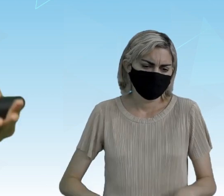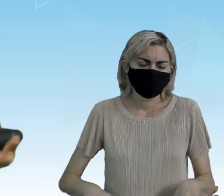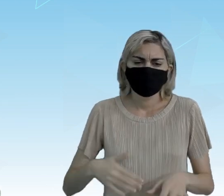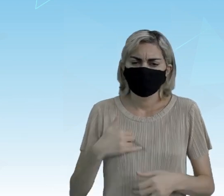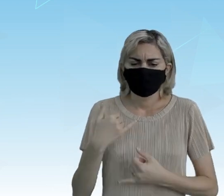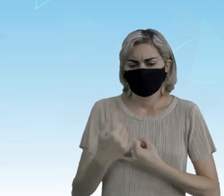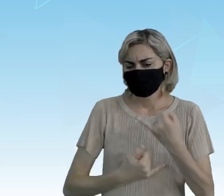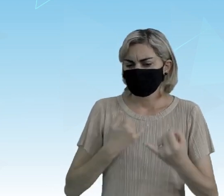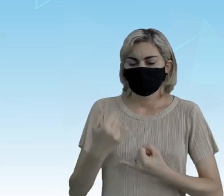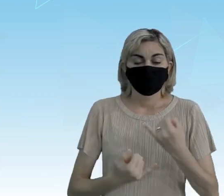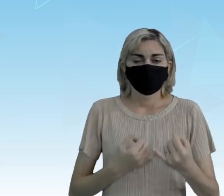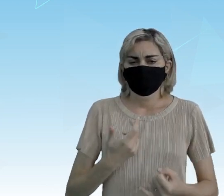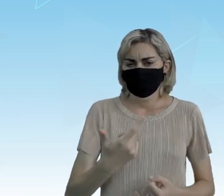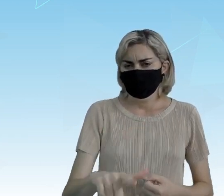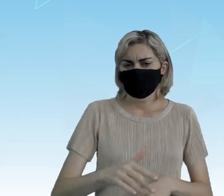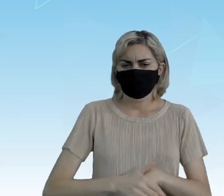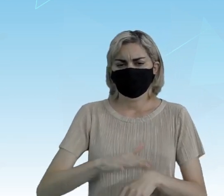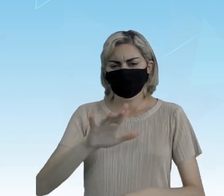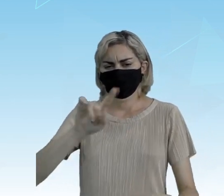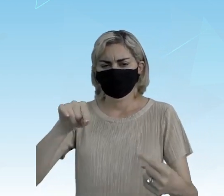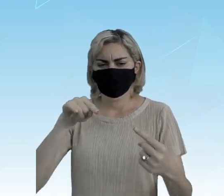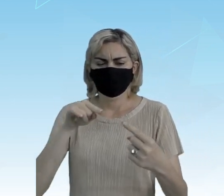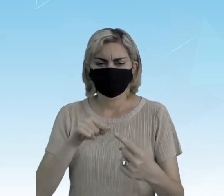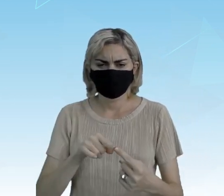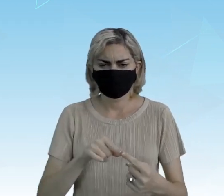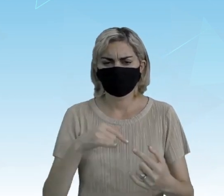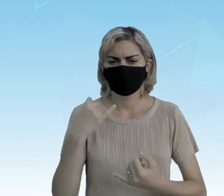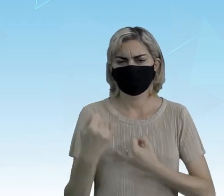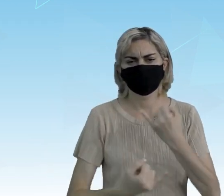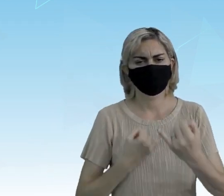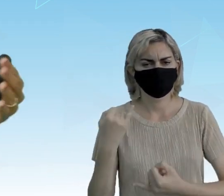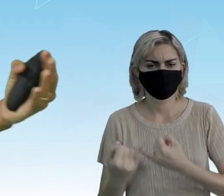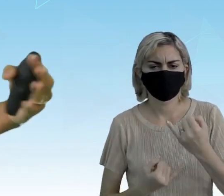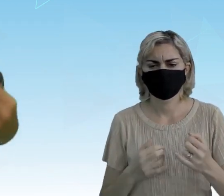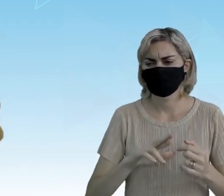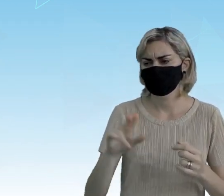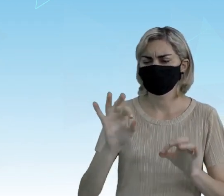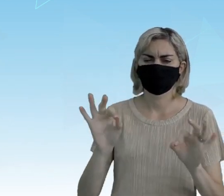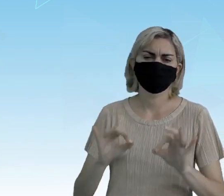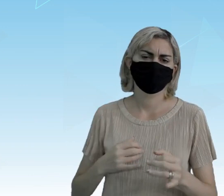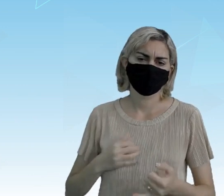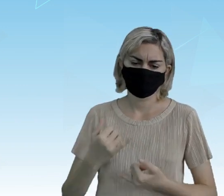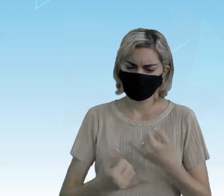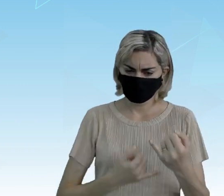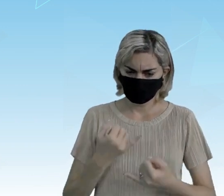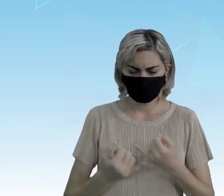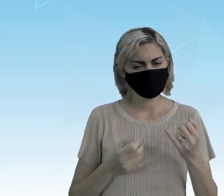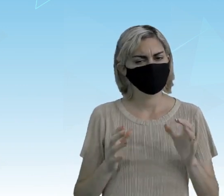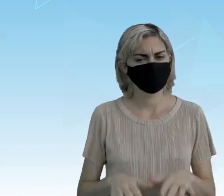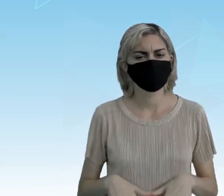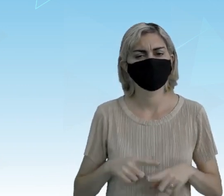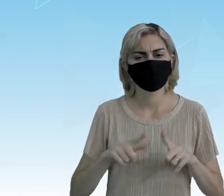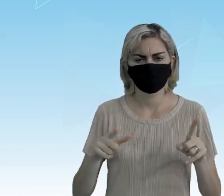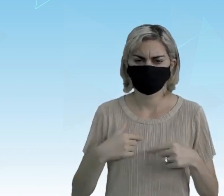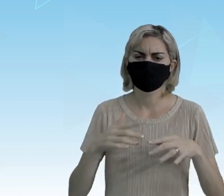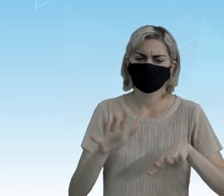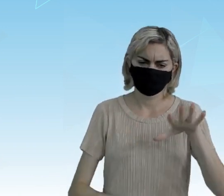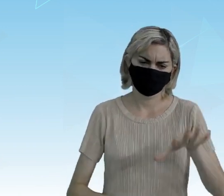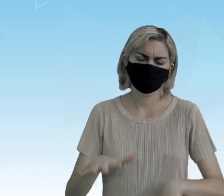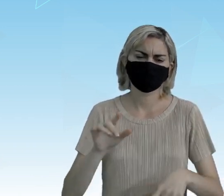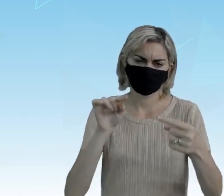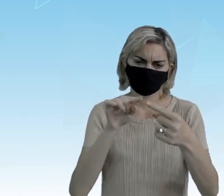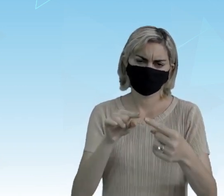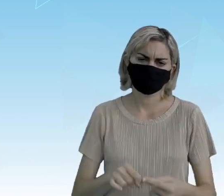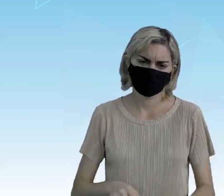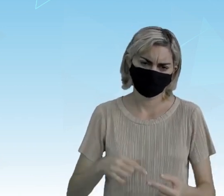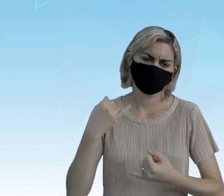a brincadeira, ela está mais relacionada a um brinquedo. Não que a gente só possa brincar com um brinquedo, tá? Mas ela está geralmente